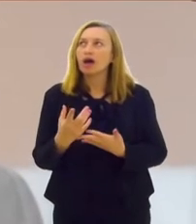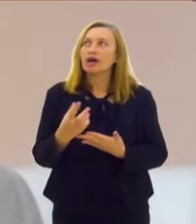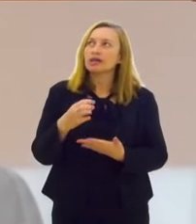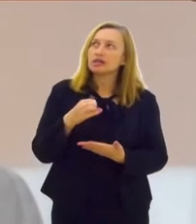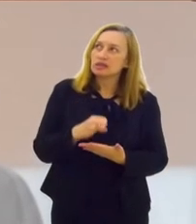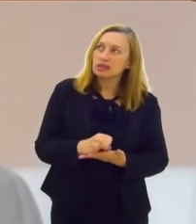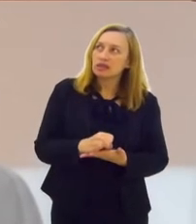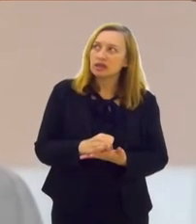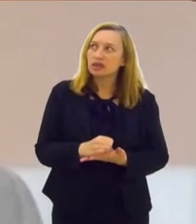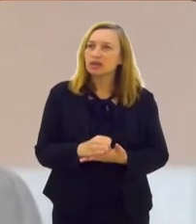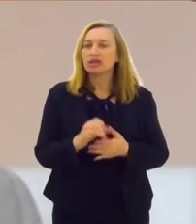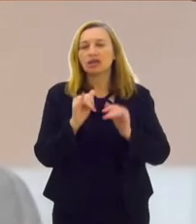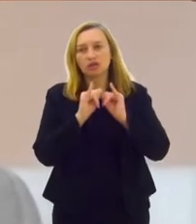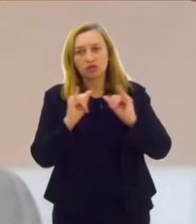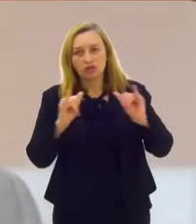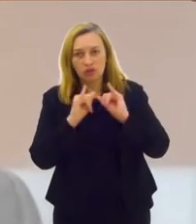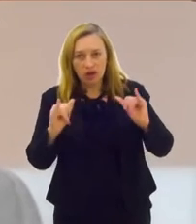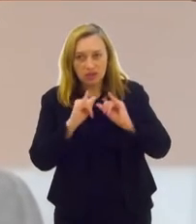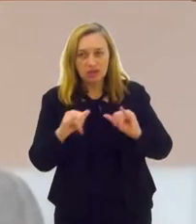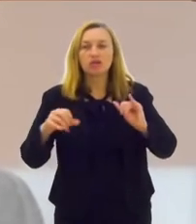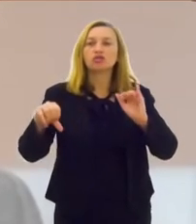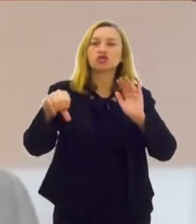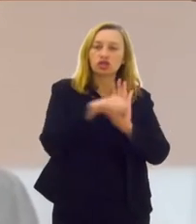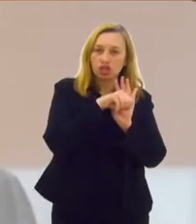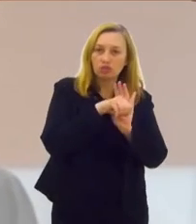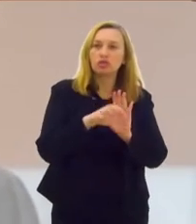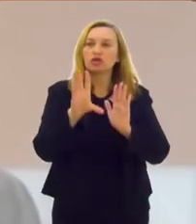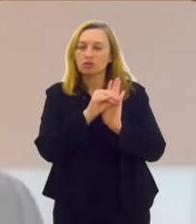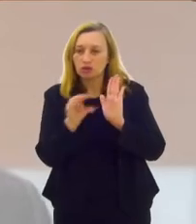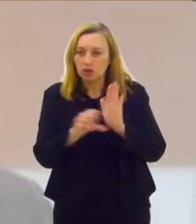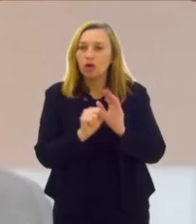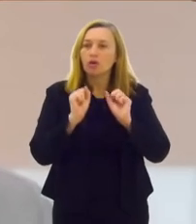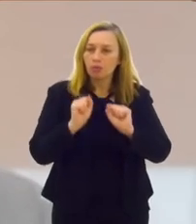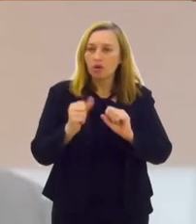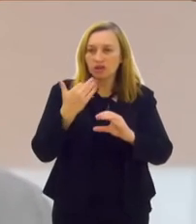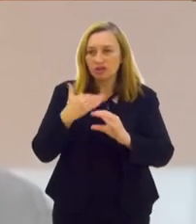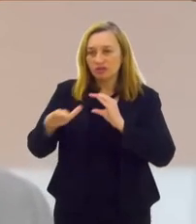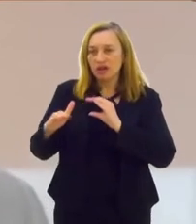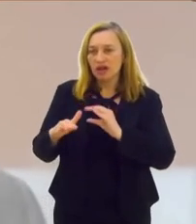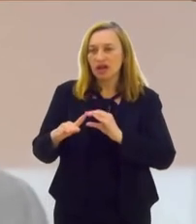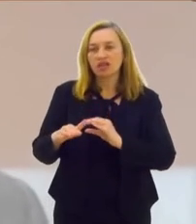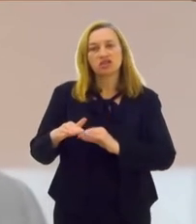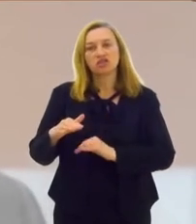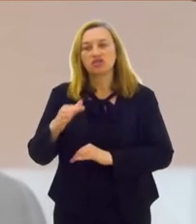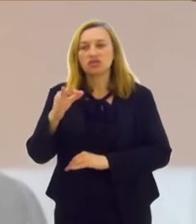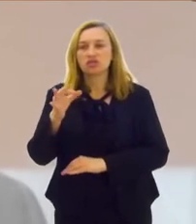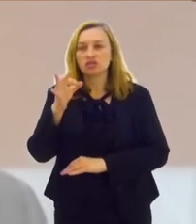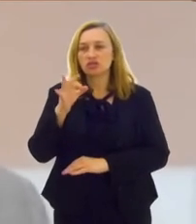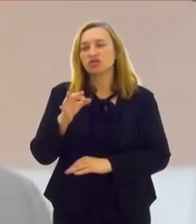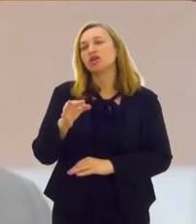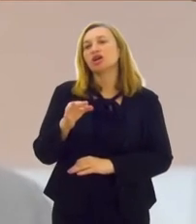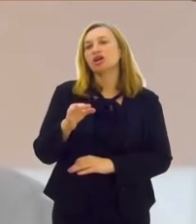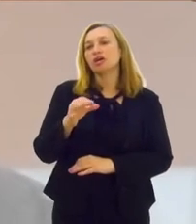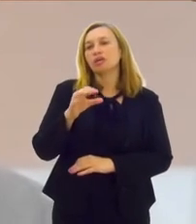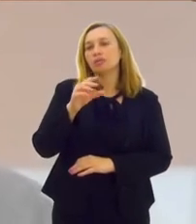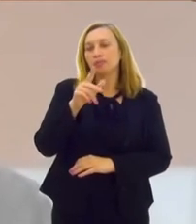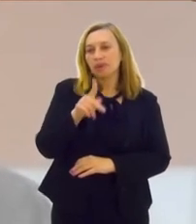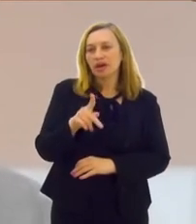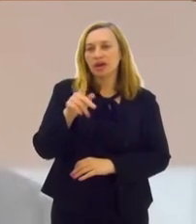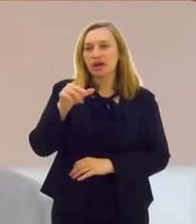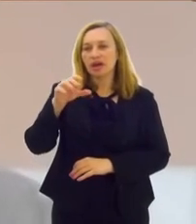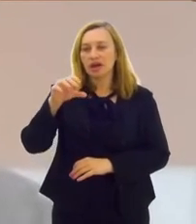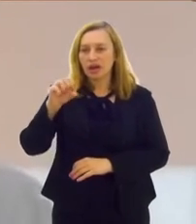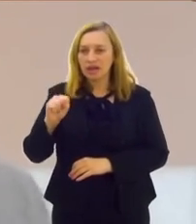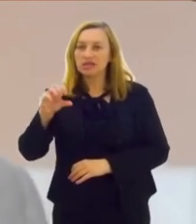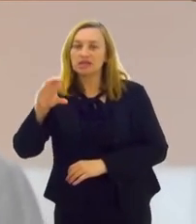ou se está havendo uma divulgação ilícita desse conteúdo, pode enviar diretamente para o TSE, que o